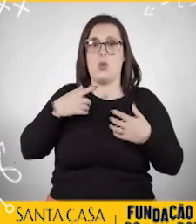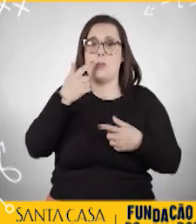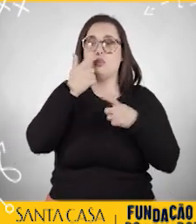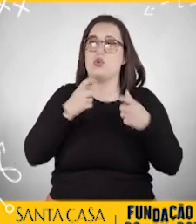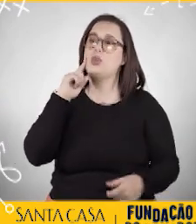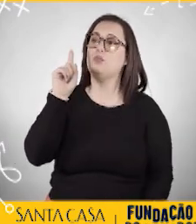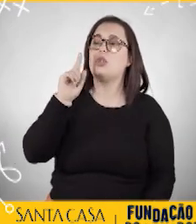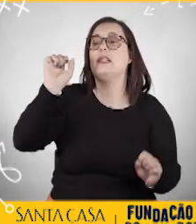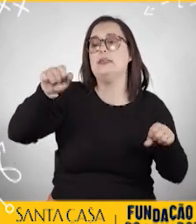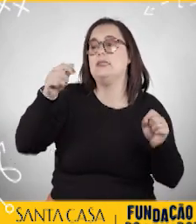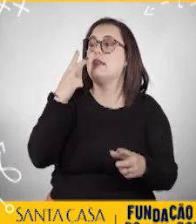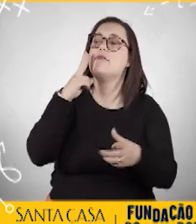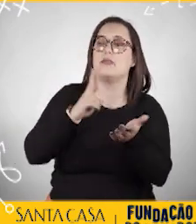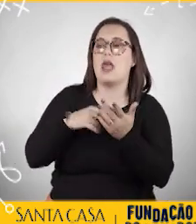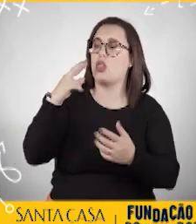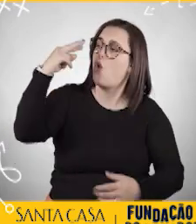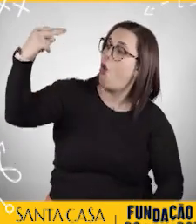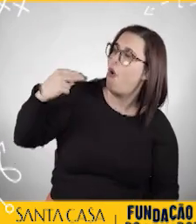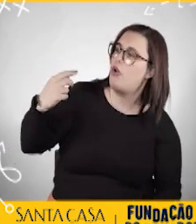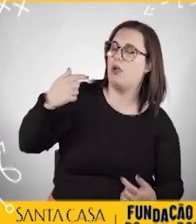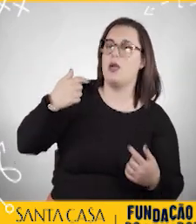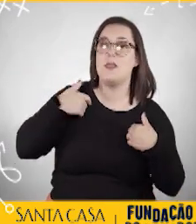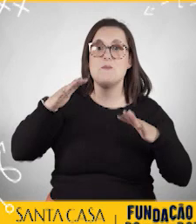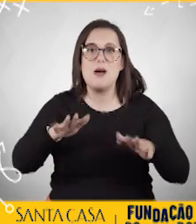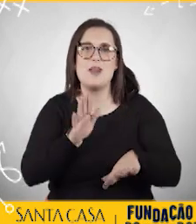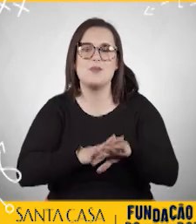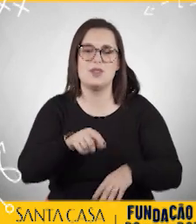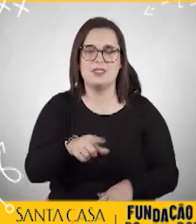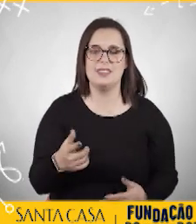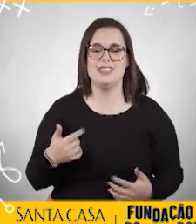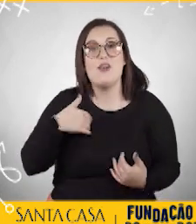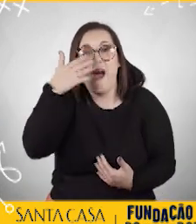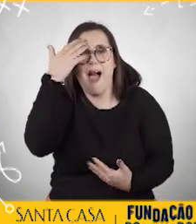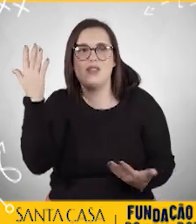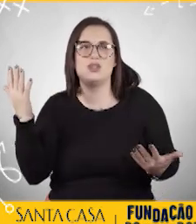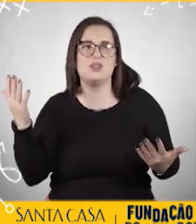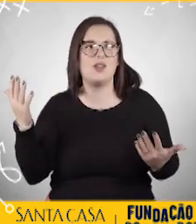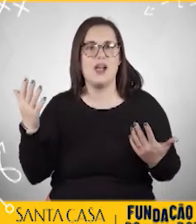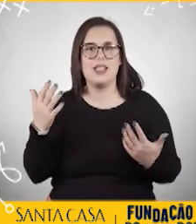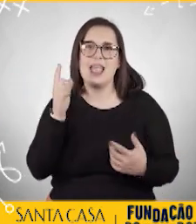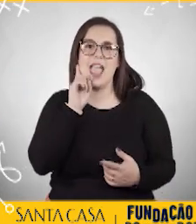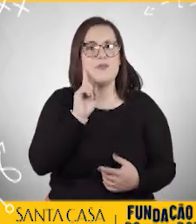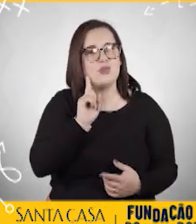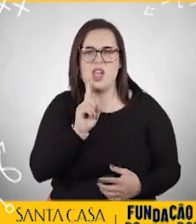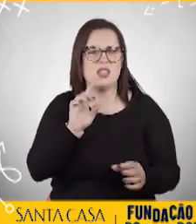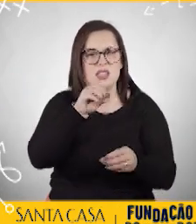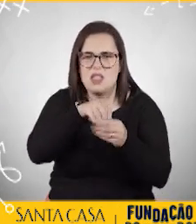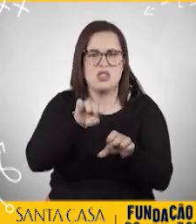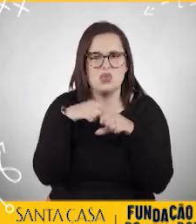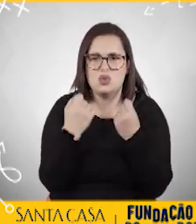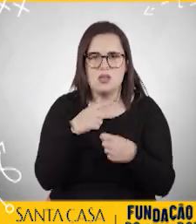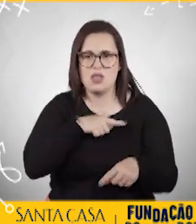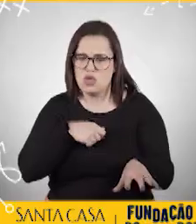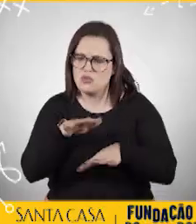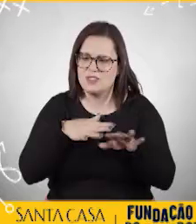somos figuras públicas, as pessoas muitas vezes olham para nós e se calhar até param por isso. Eu acho que temos uma figura muito importante na